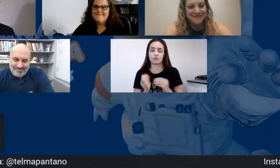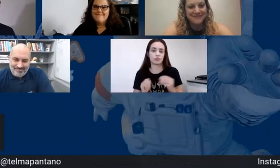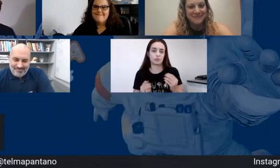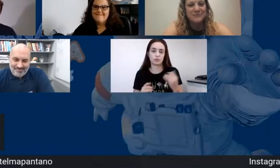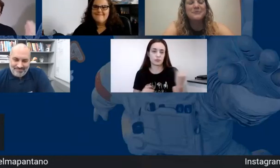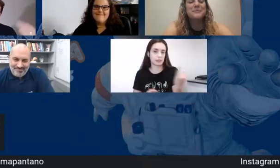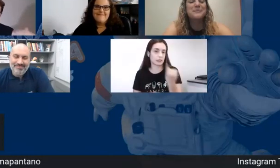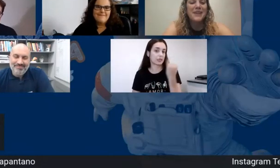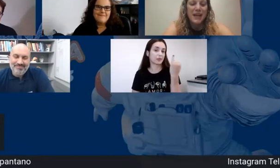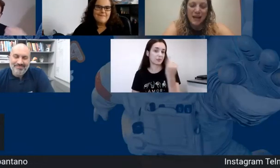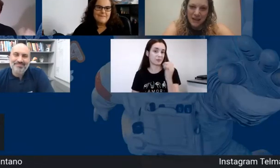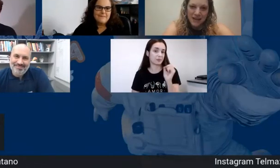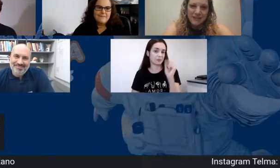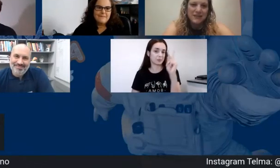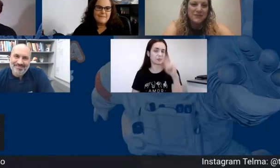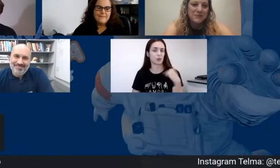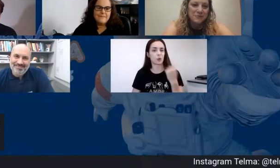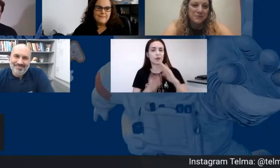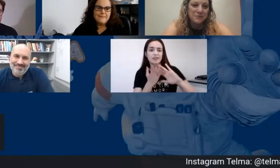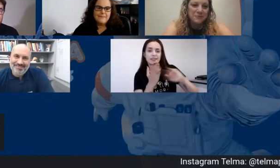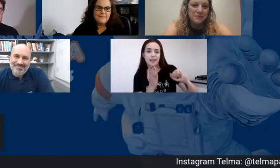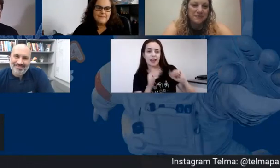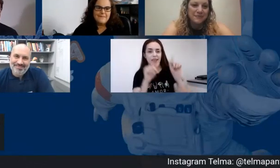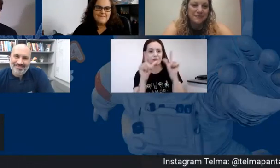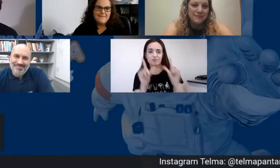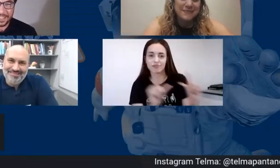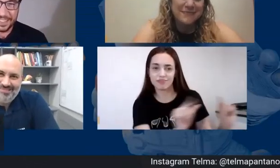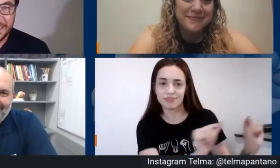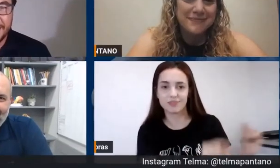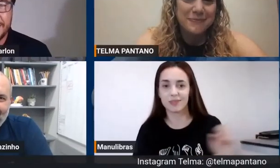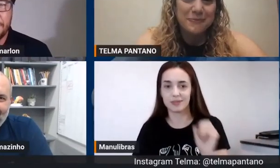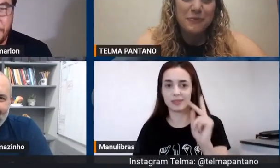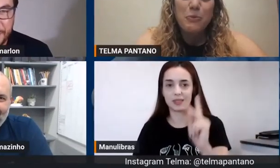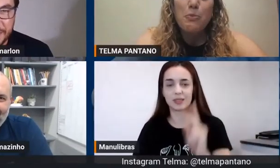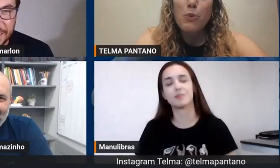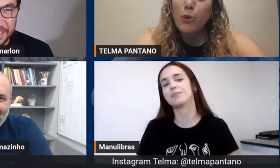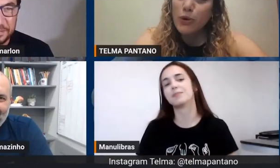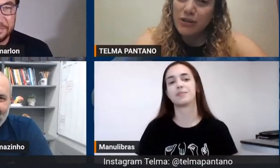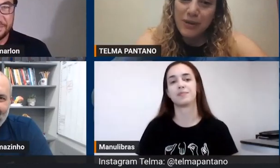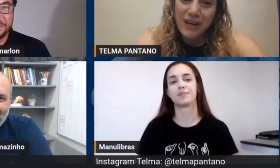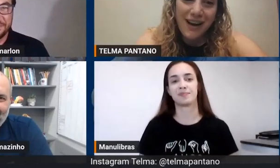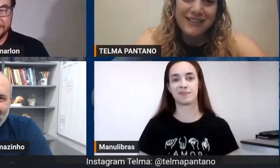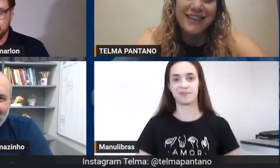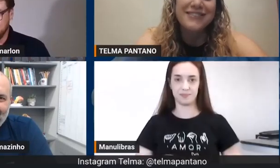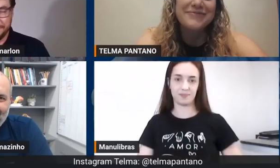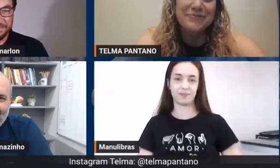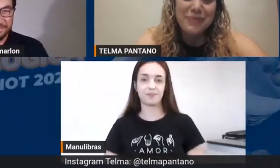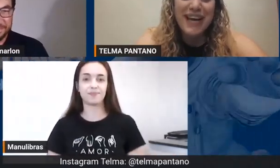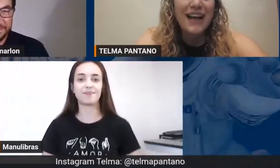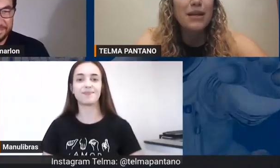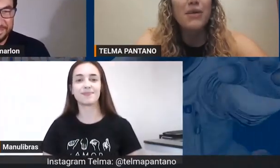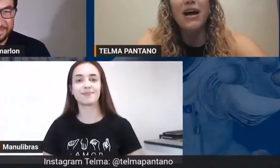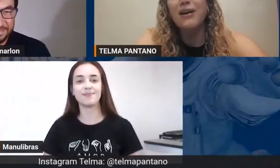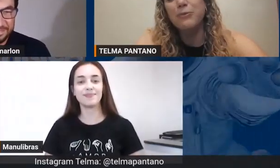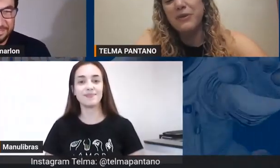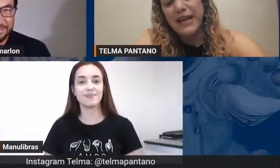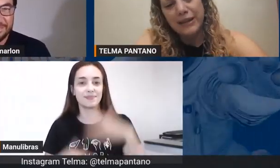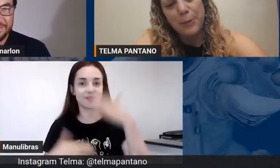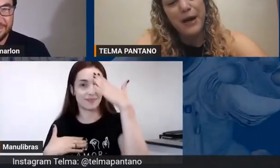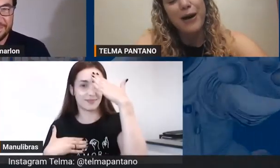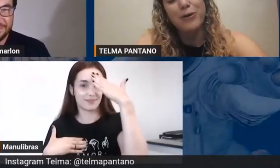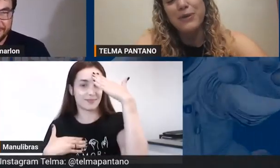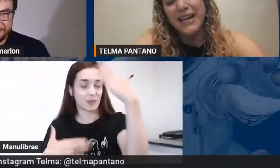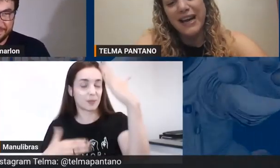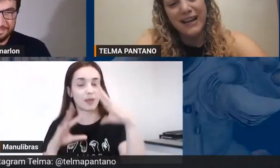aqui de suporte, tá? A gente vai sair aqui, se precisar alguma coisa, você levanta a mão, a gente aparece. Boa apresentação. Muito obrigada. Obrigada, Marlon.